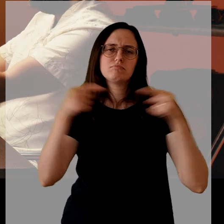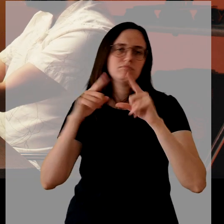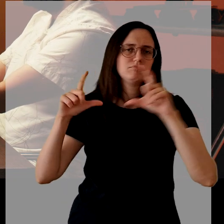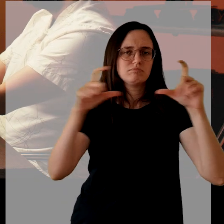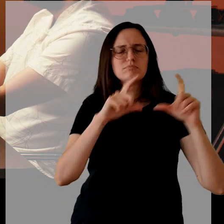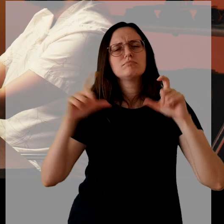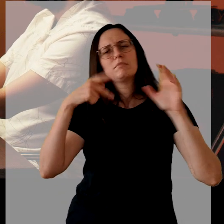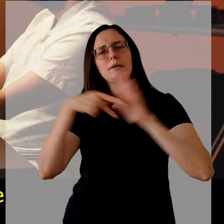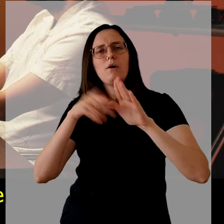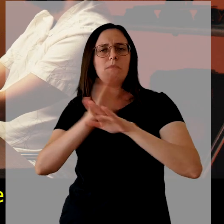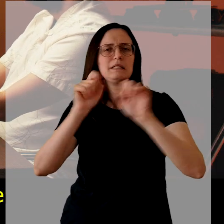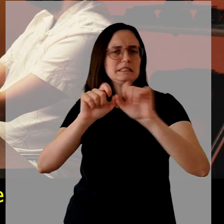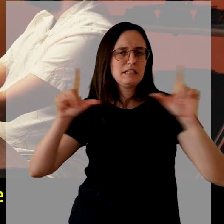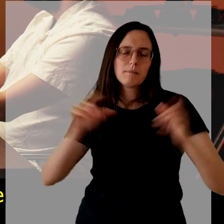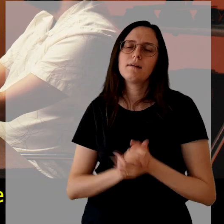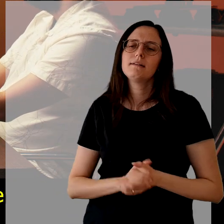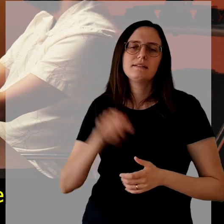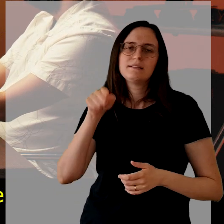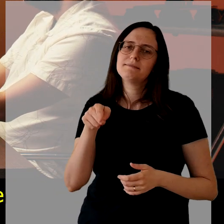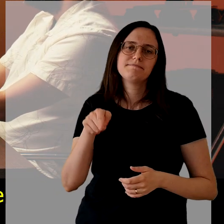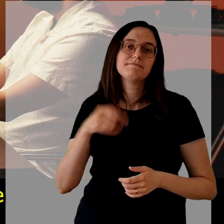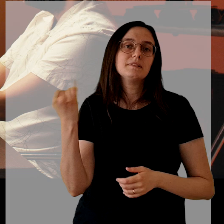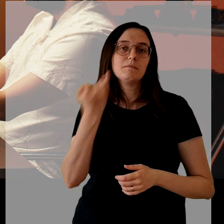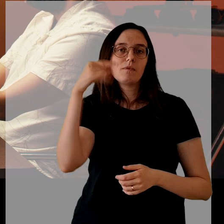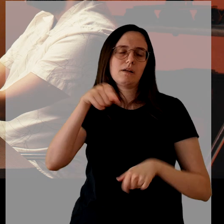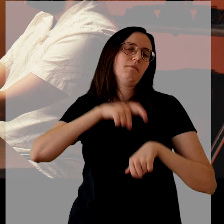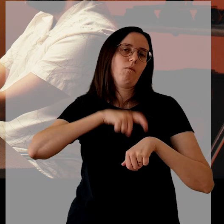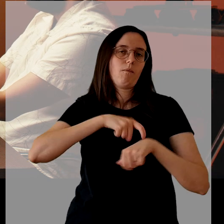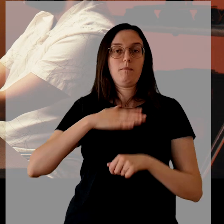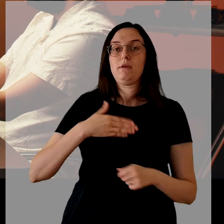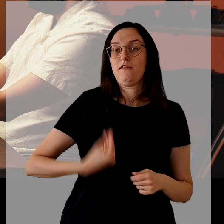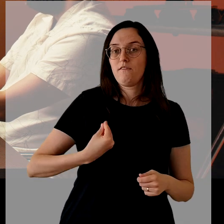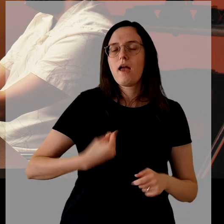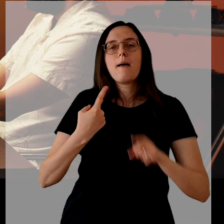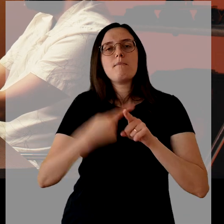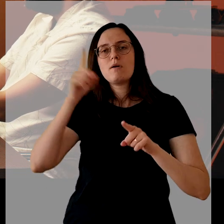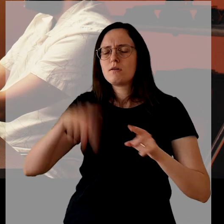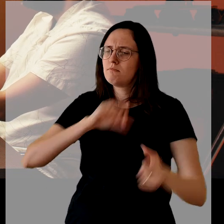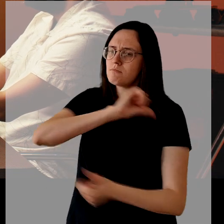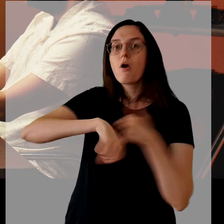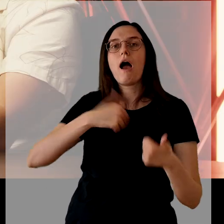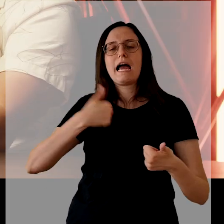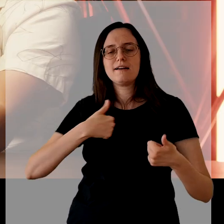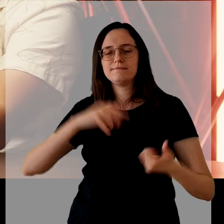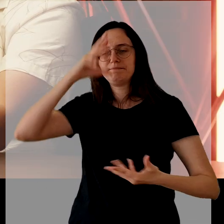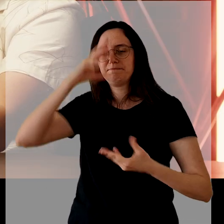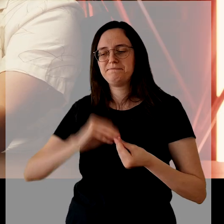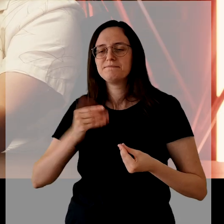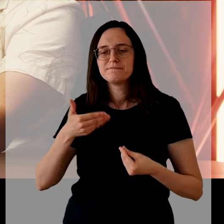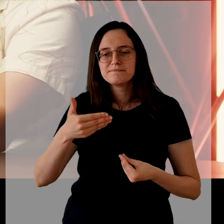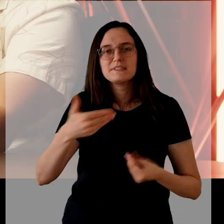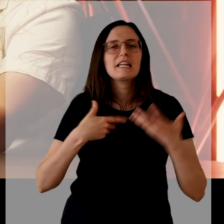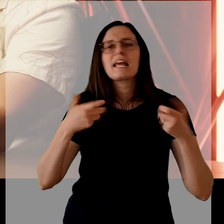de fotografia de cinema, né? Então foi muito muito importante esse momento da minha vida, assim, porque foi a virada onde eu entendi que o que eu queria fazer